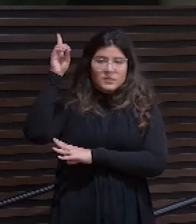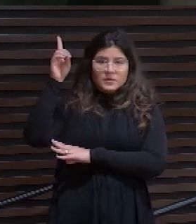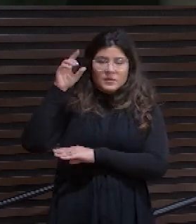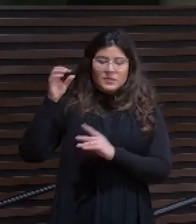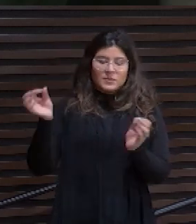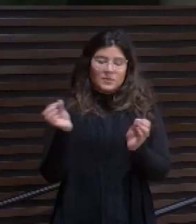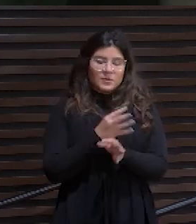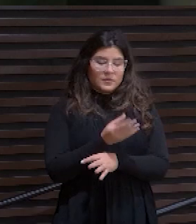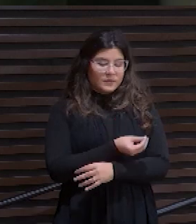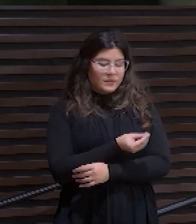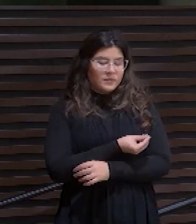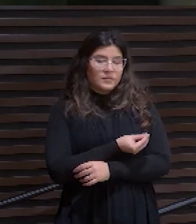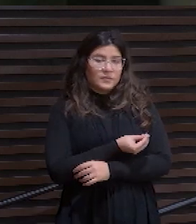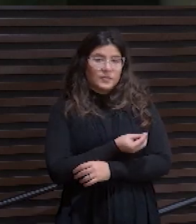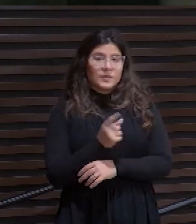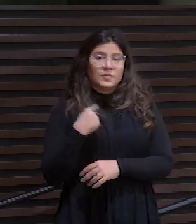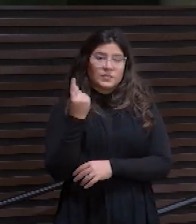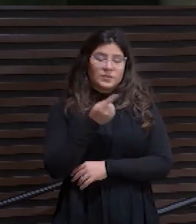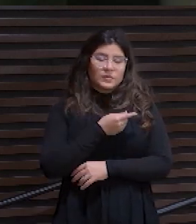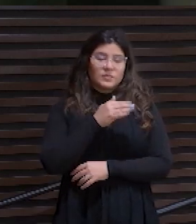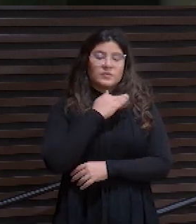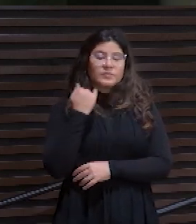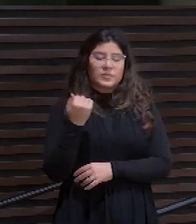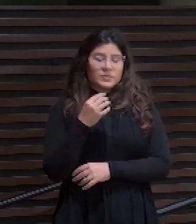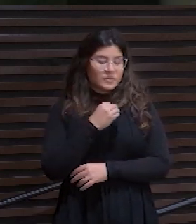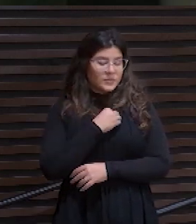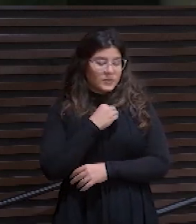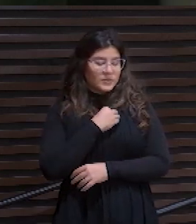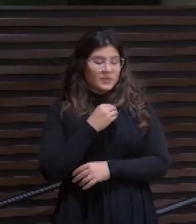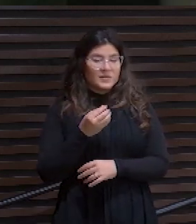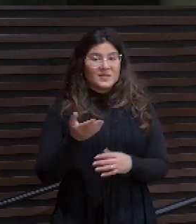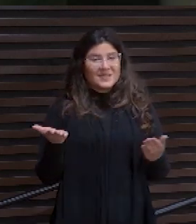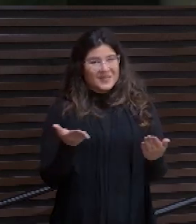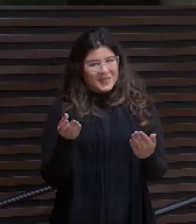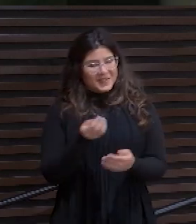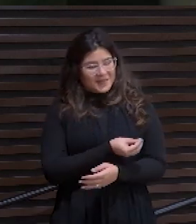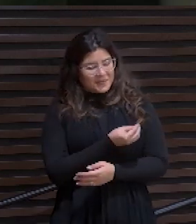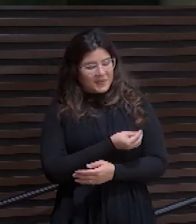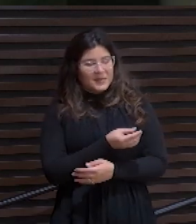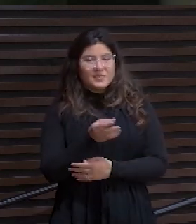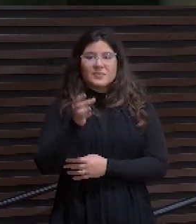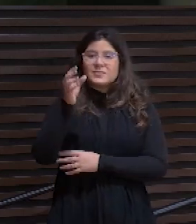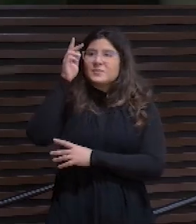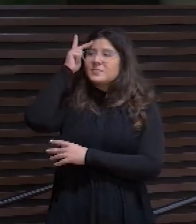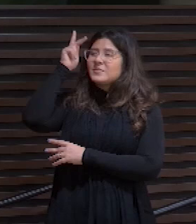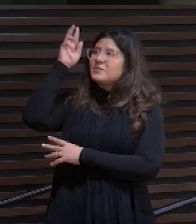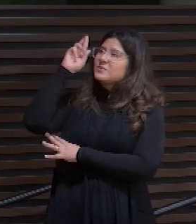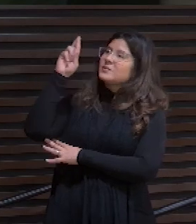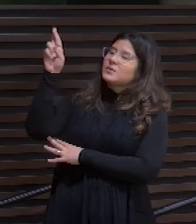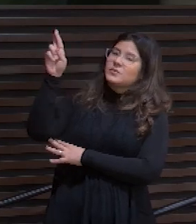criatura. Nós fomos mortos para o pecado e vivos para o Senhor.